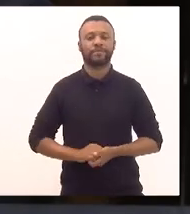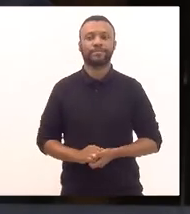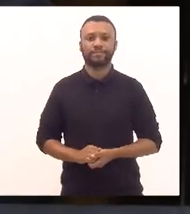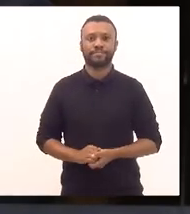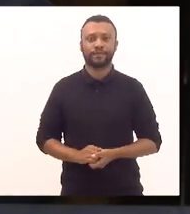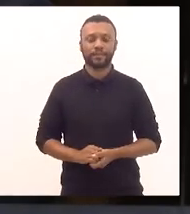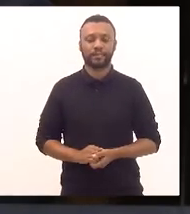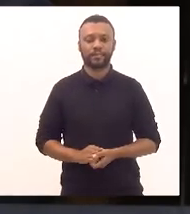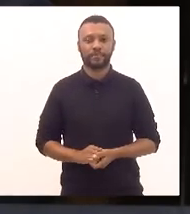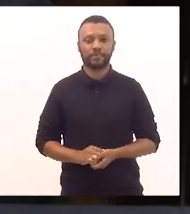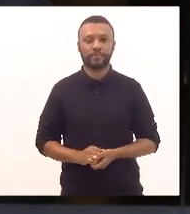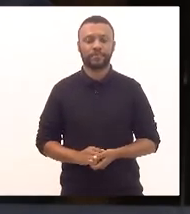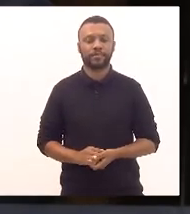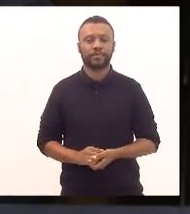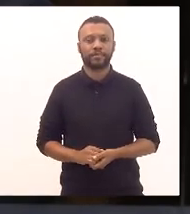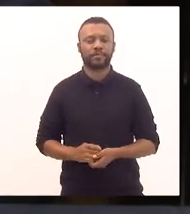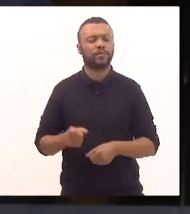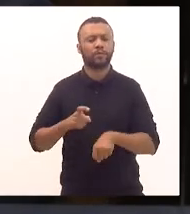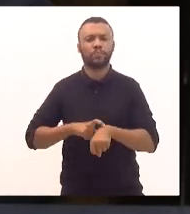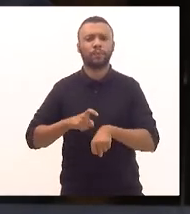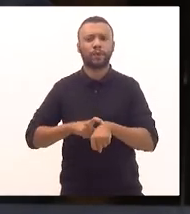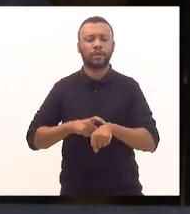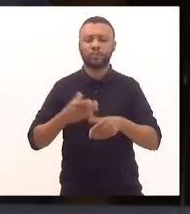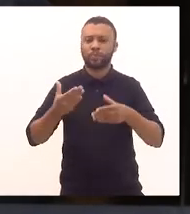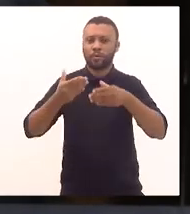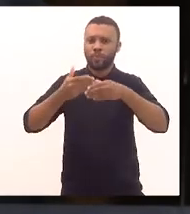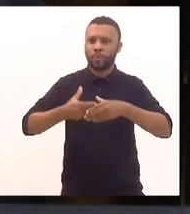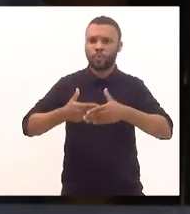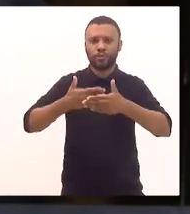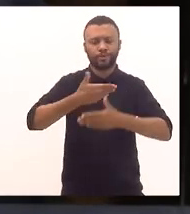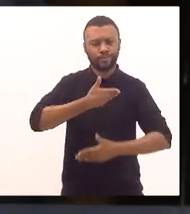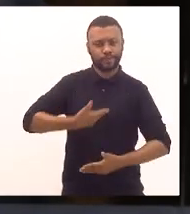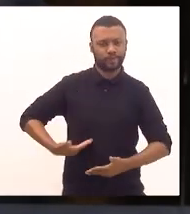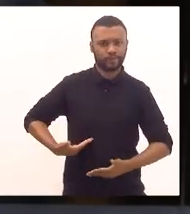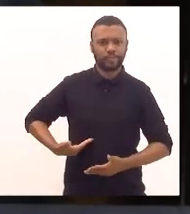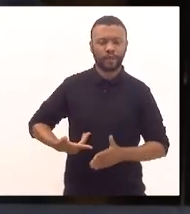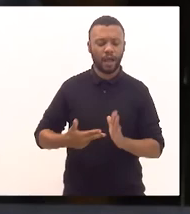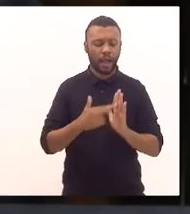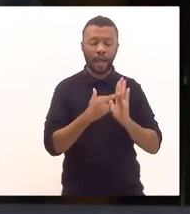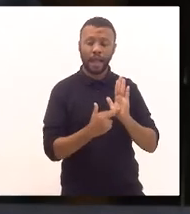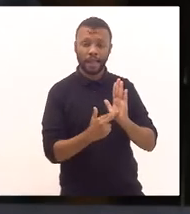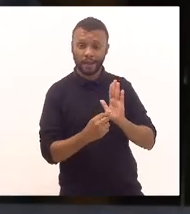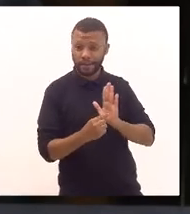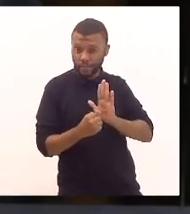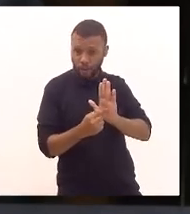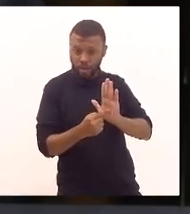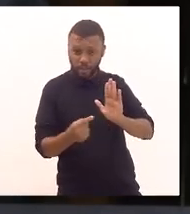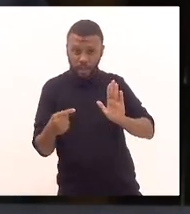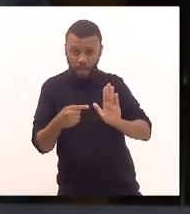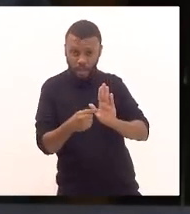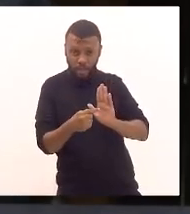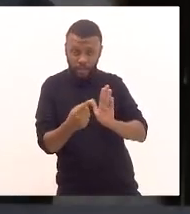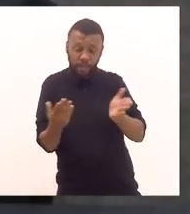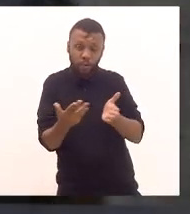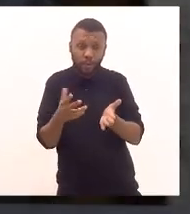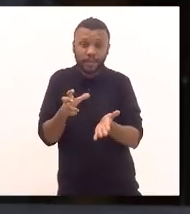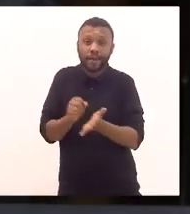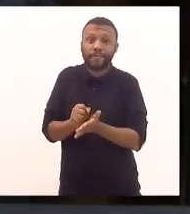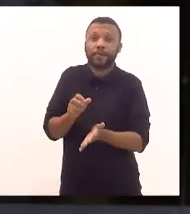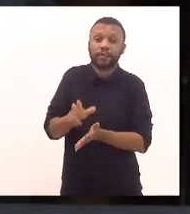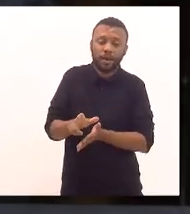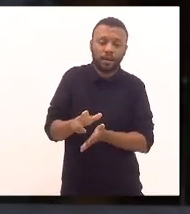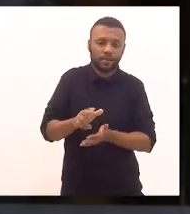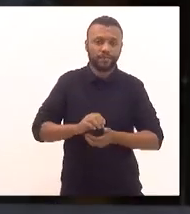no momento do concurso público a regra era aquela ou é ou é essa que tá em vigor para quem já